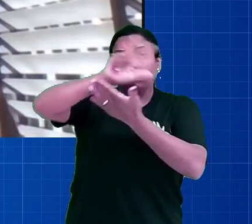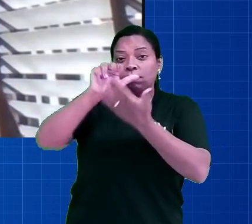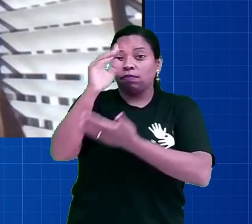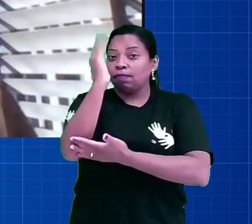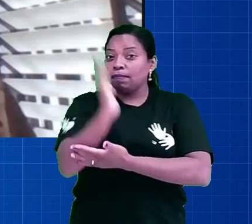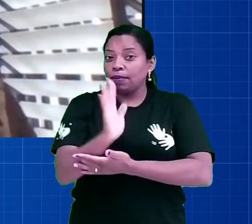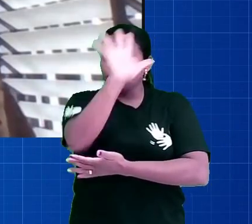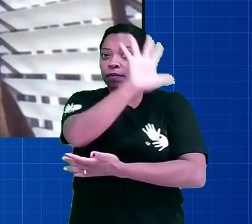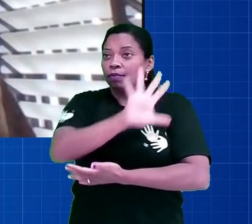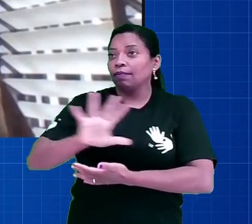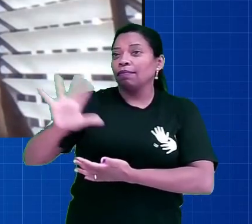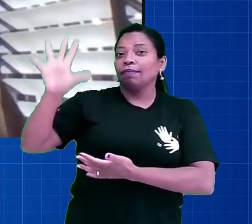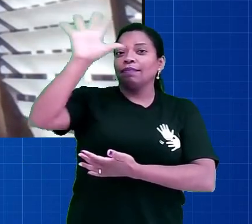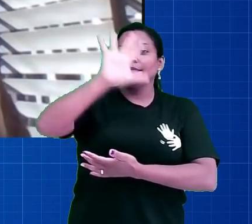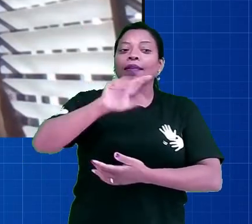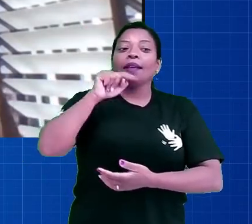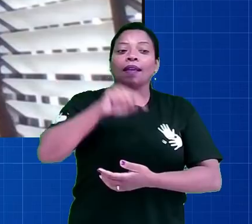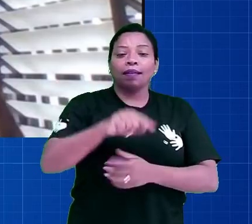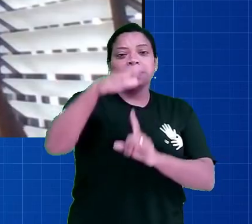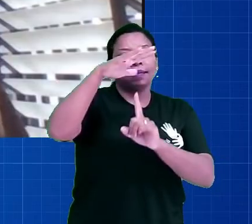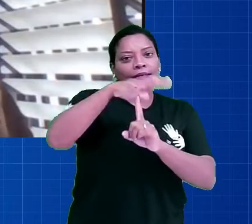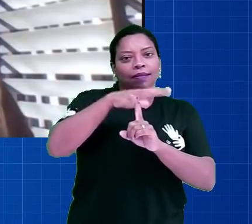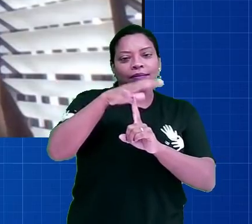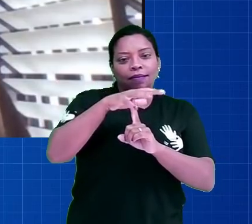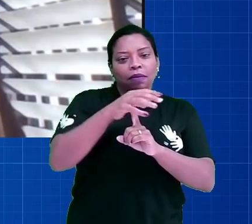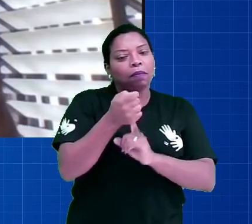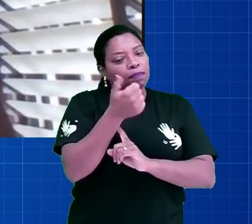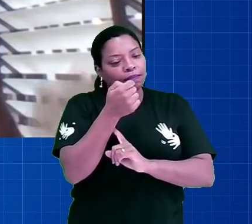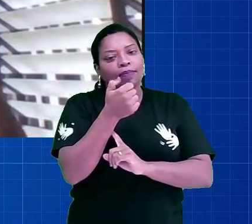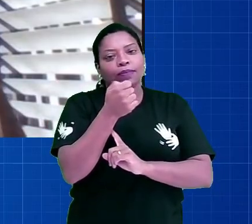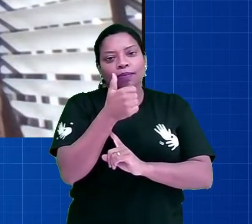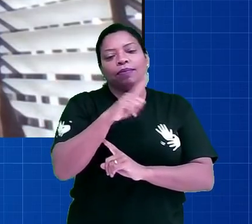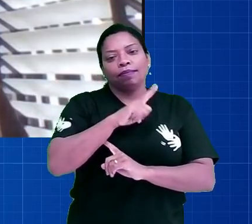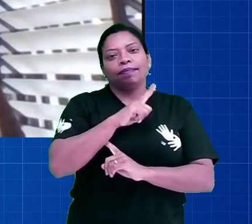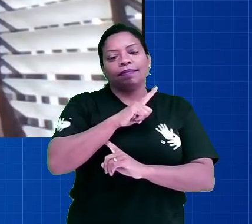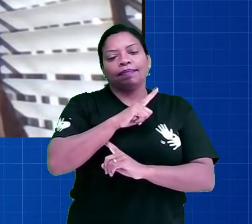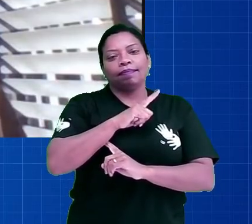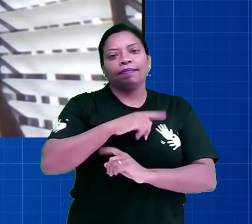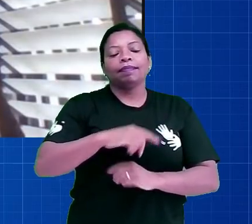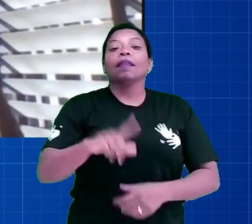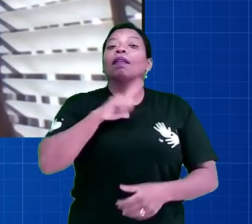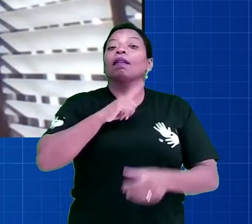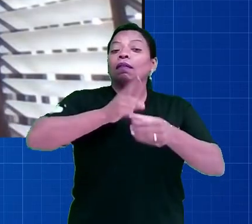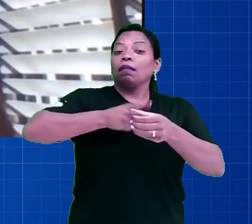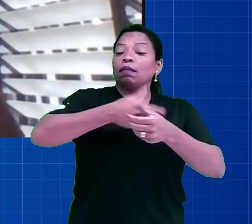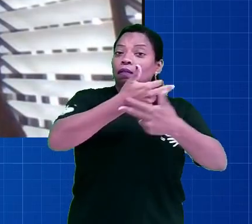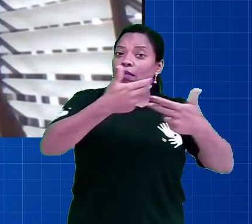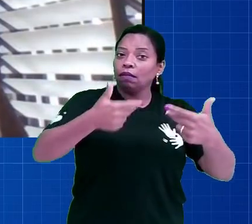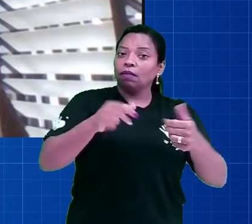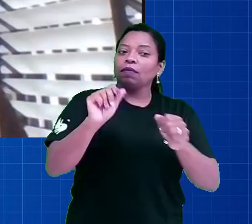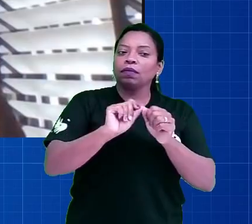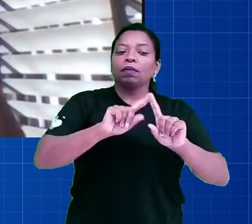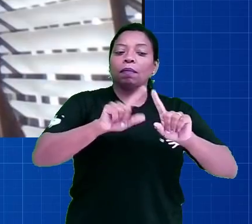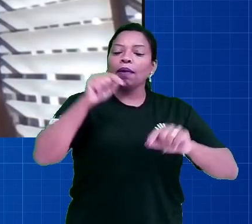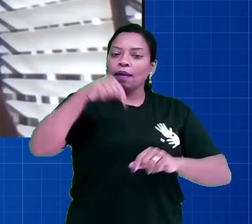é muito importante essa vanguarda, que não só a Araucária, mas também outros municípios estão fazendo, mas a gente precisa,